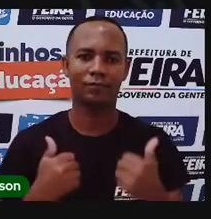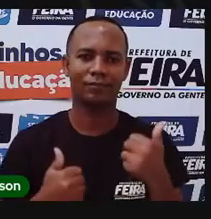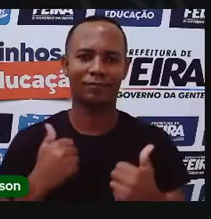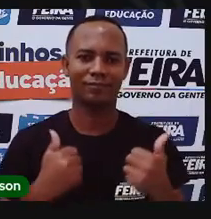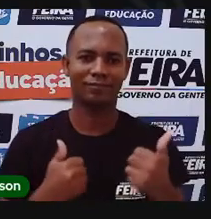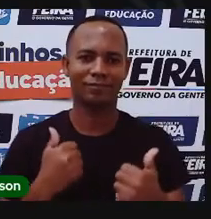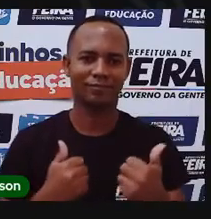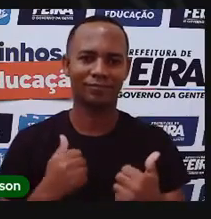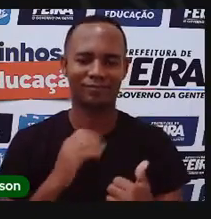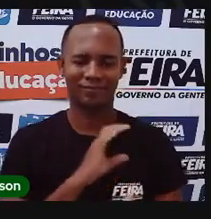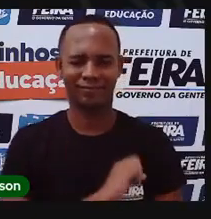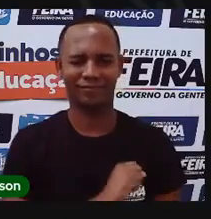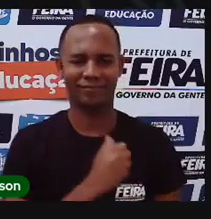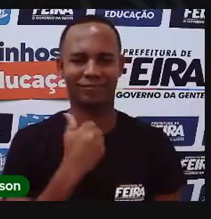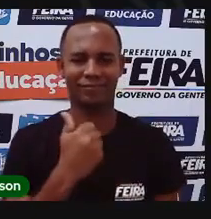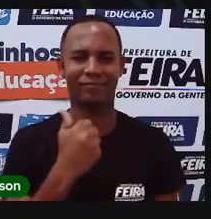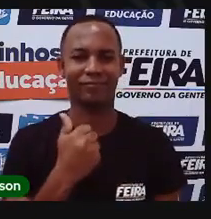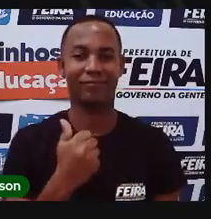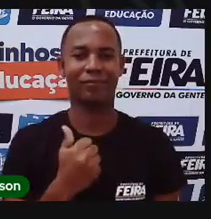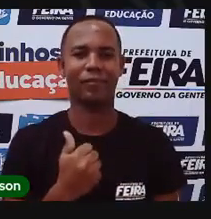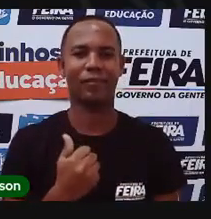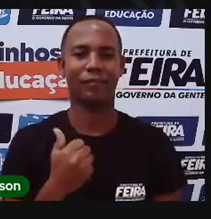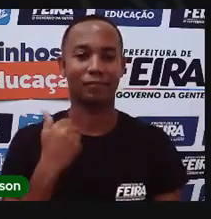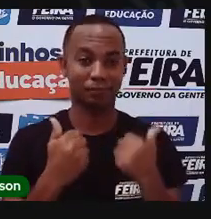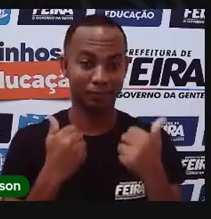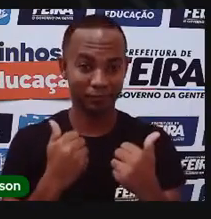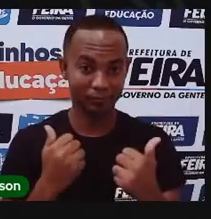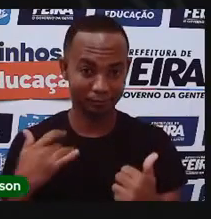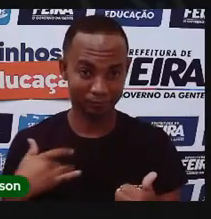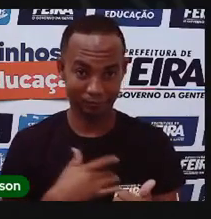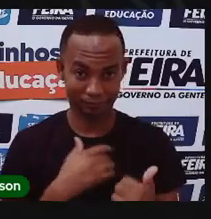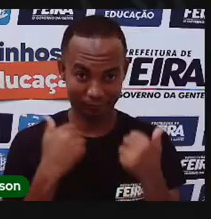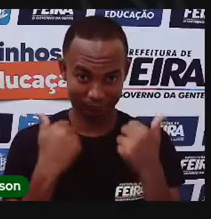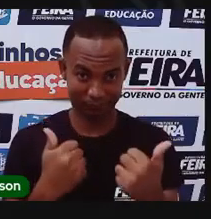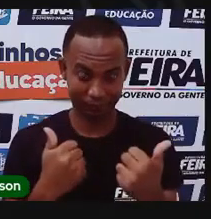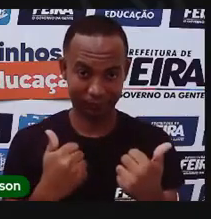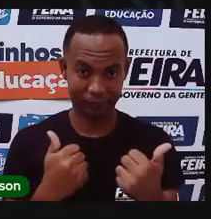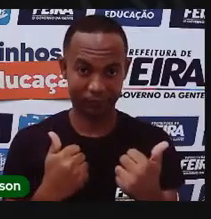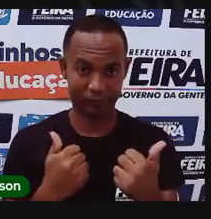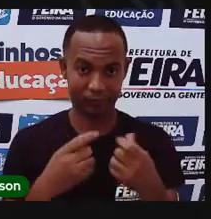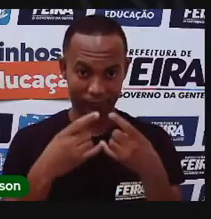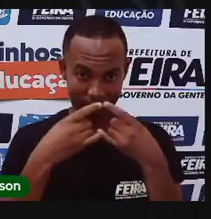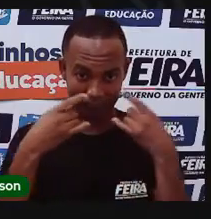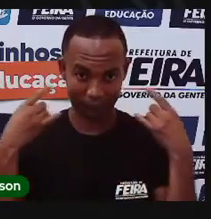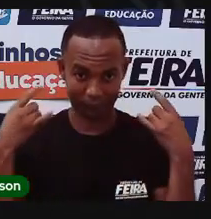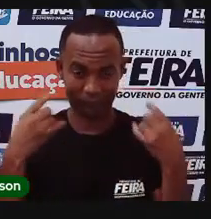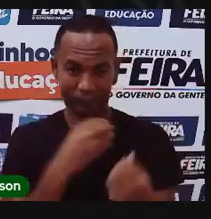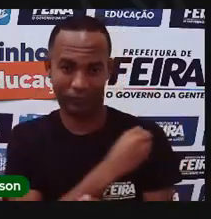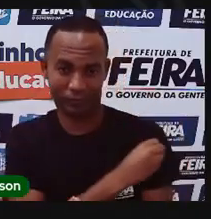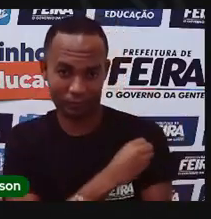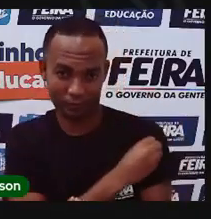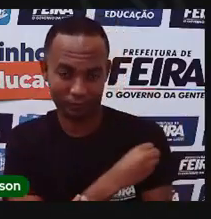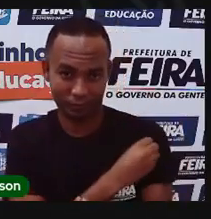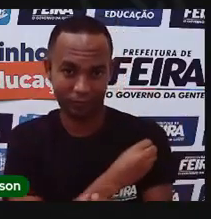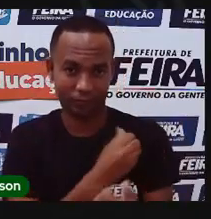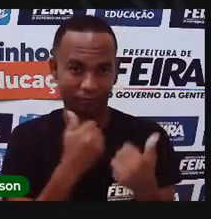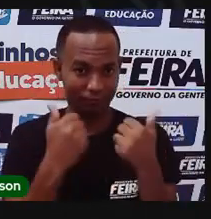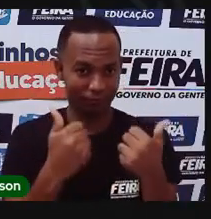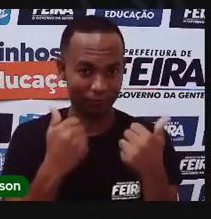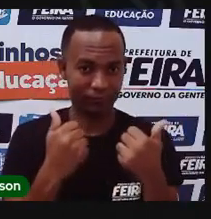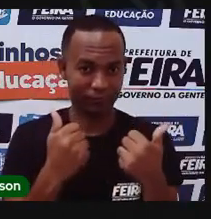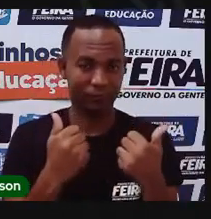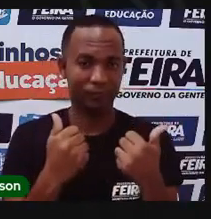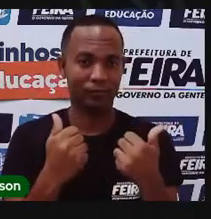Tudo bom, meus amores? E aí, como é que vocês estão? Se cuidando direitinho, usando máscara, álcool em gel, mantendo